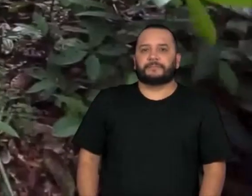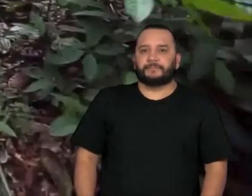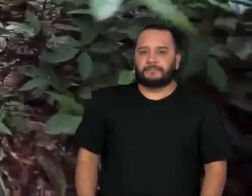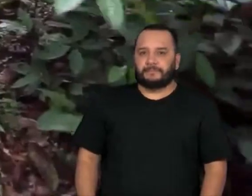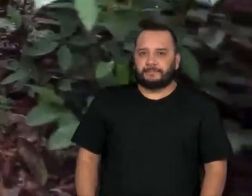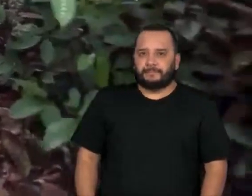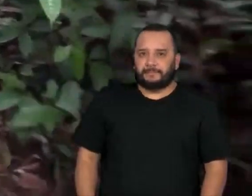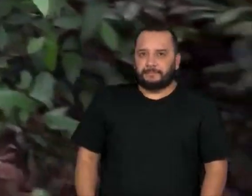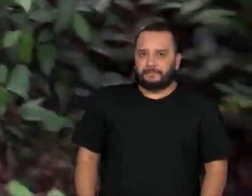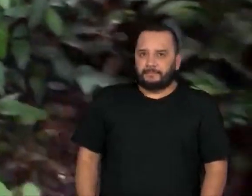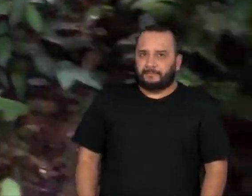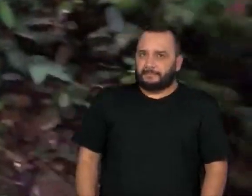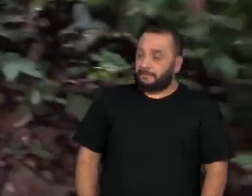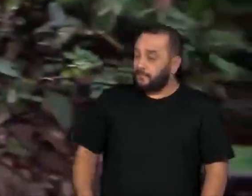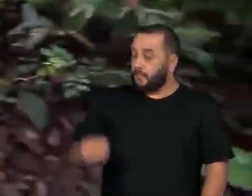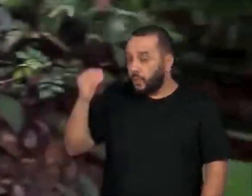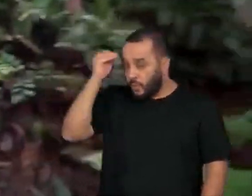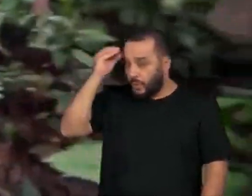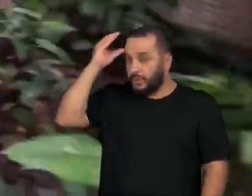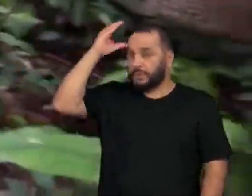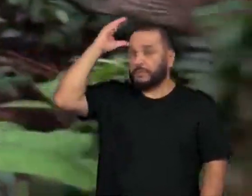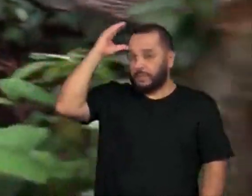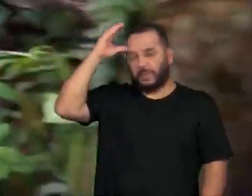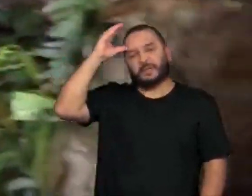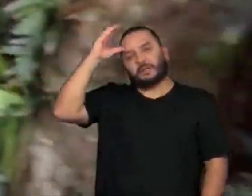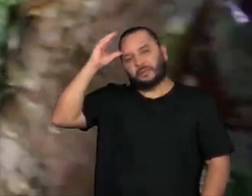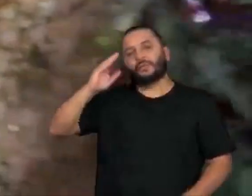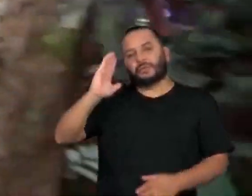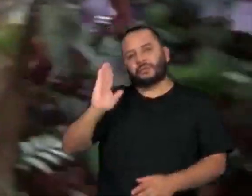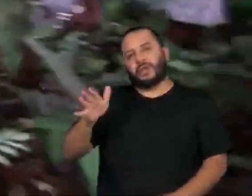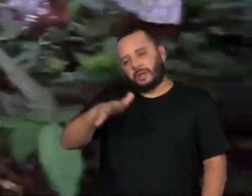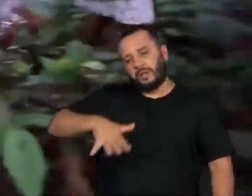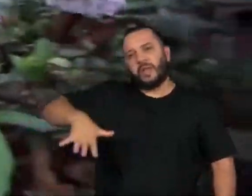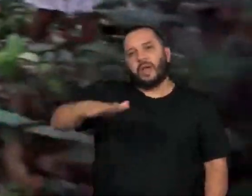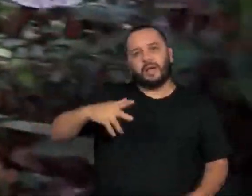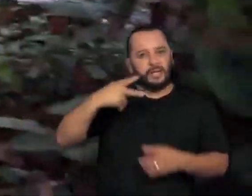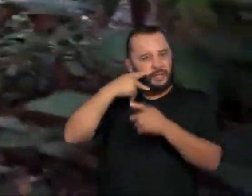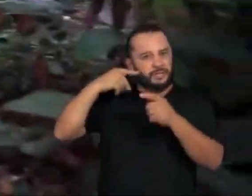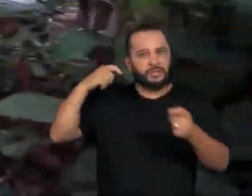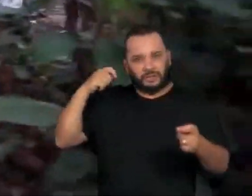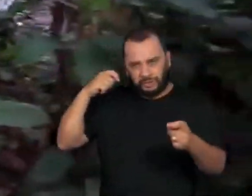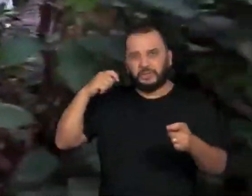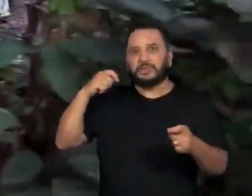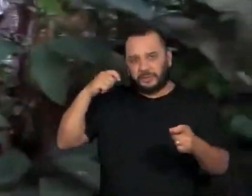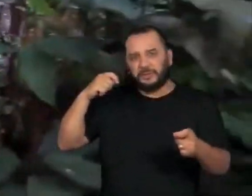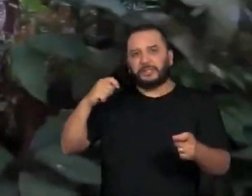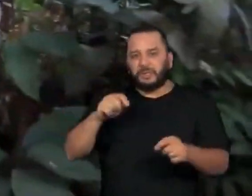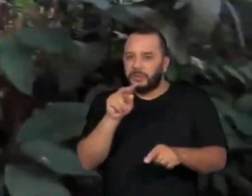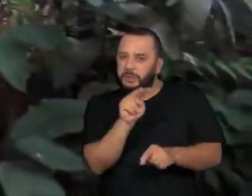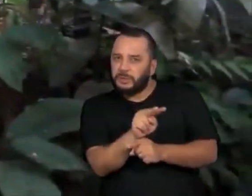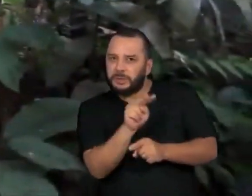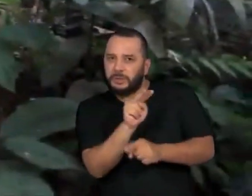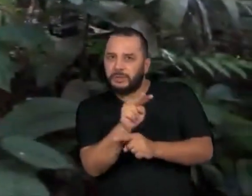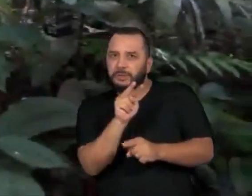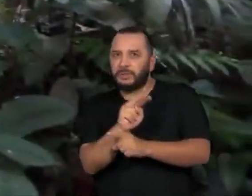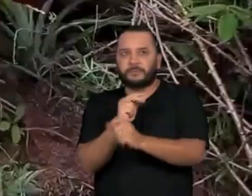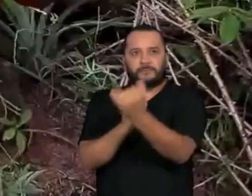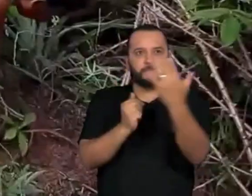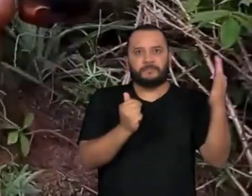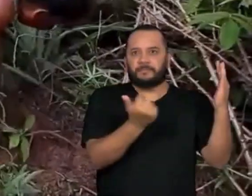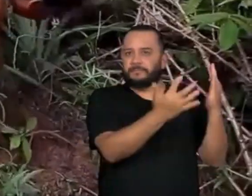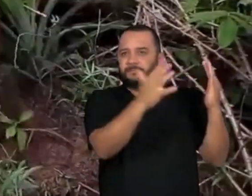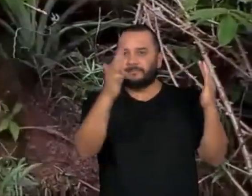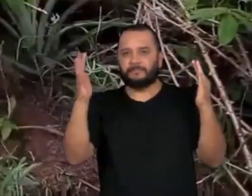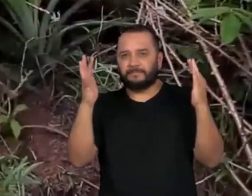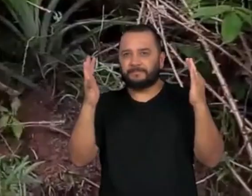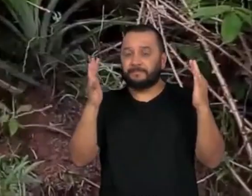O saber e as práticas ancestrais são as armas dos povos indígenas para manter a floresta viva. A